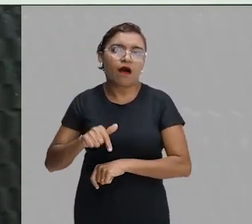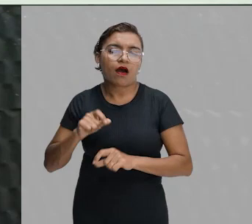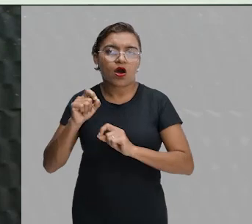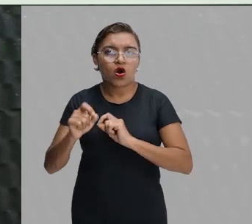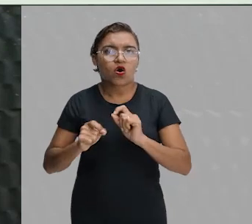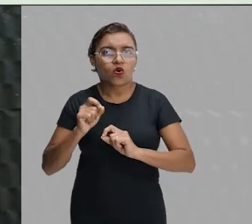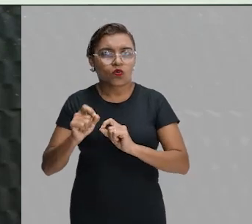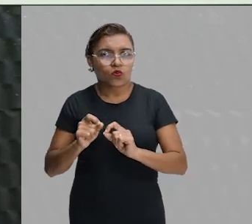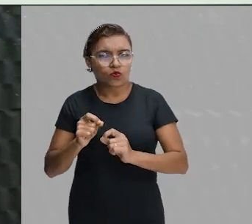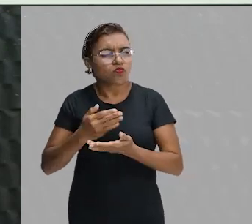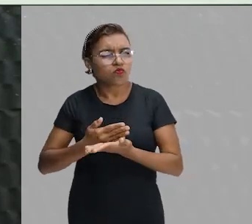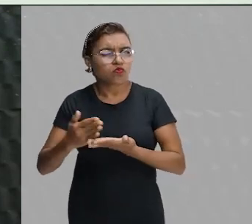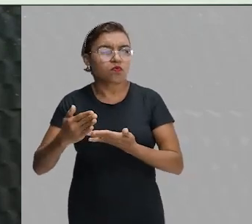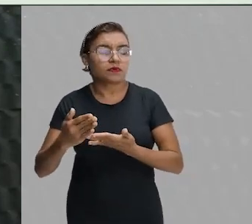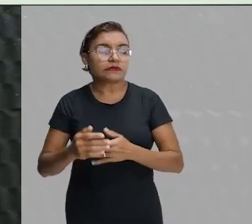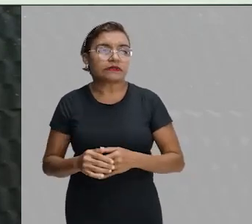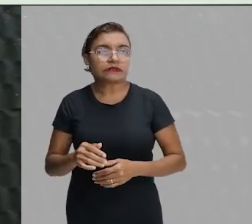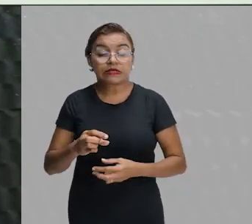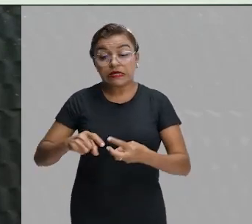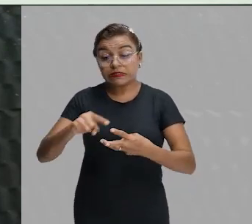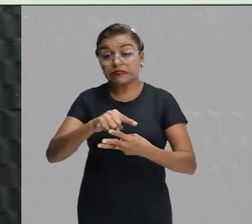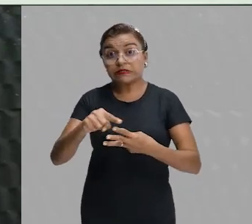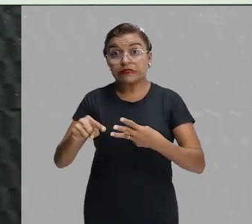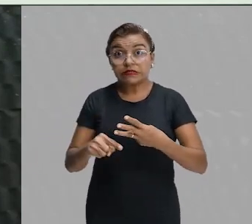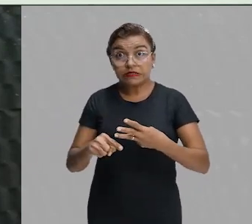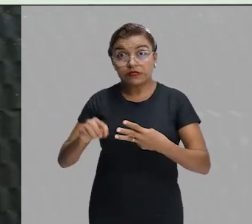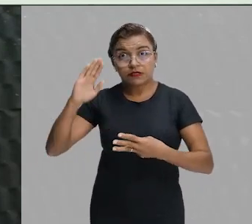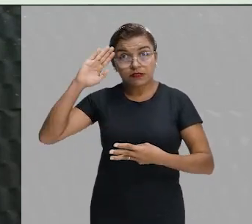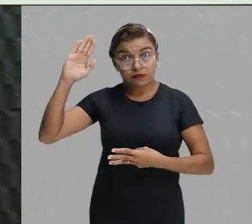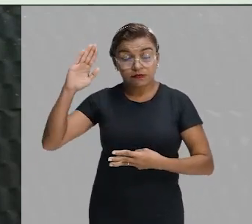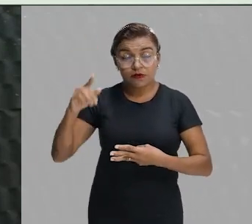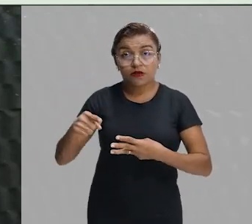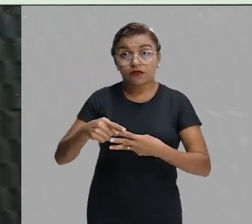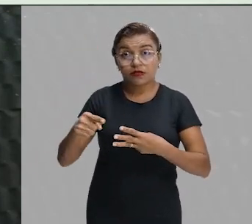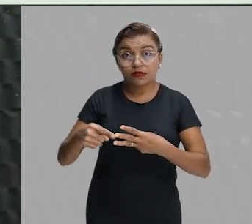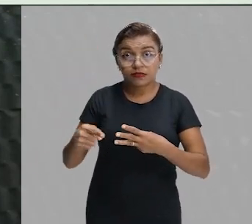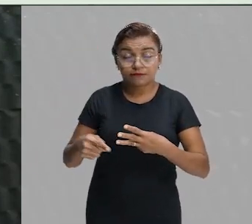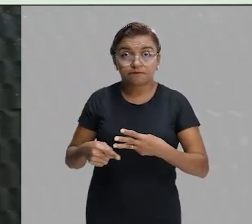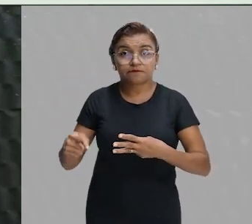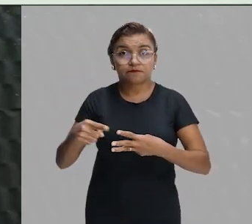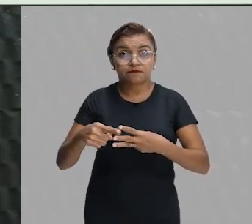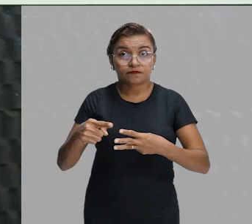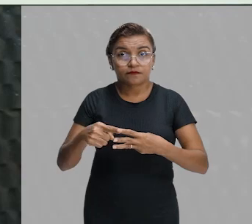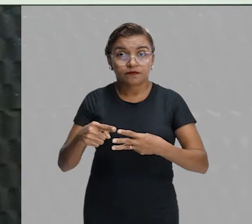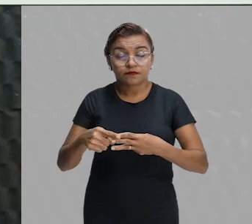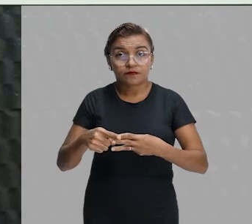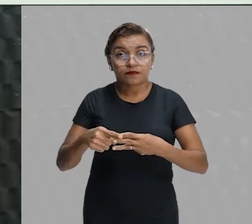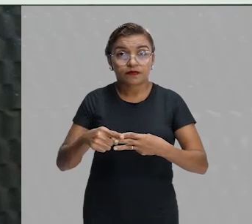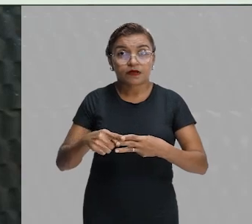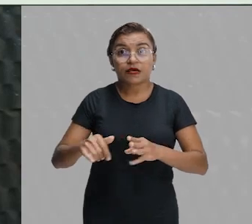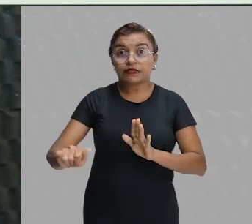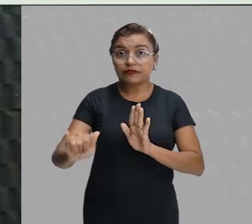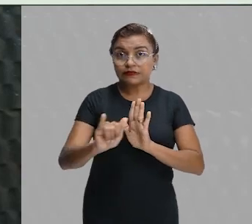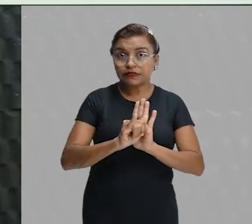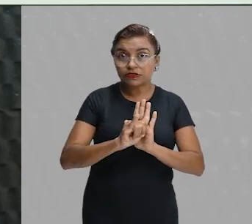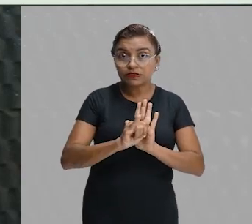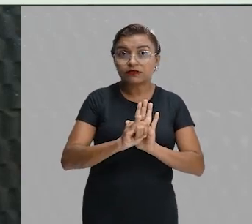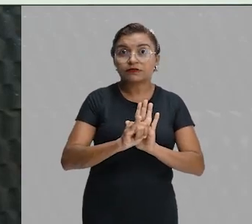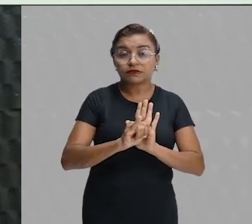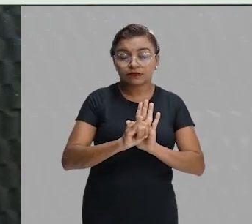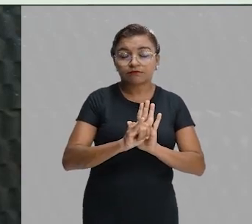de partida. E aí nós temos 3 princípios nesta lógica. O princípio de identidade,